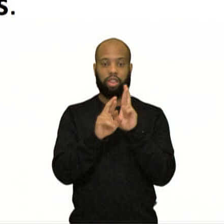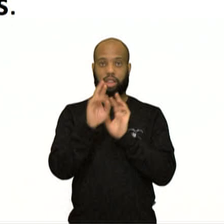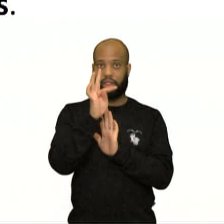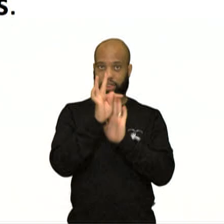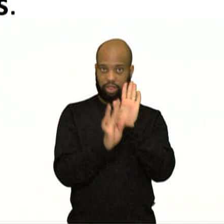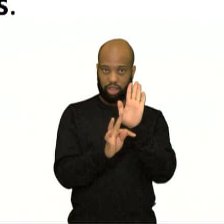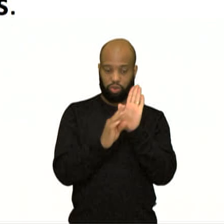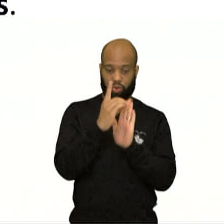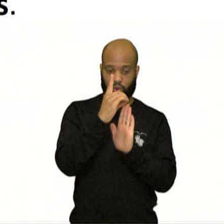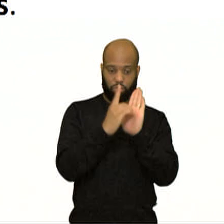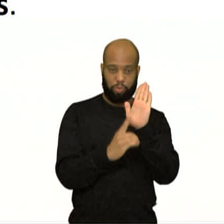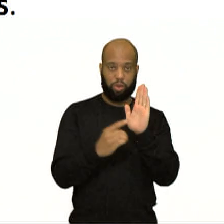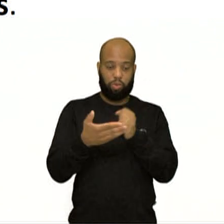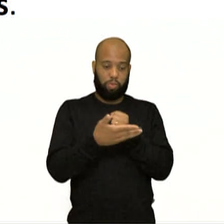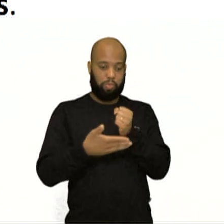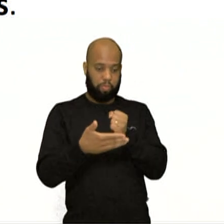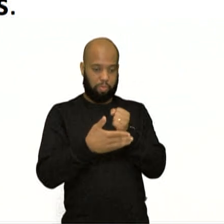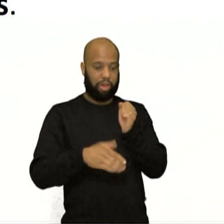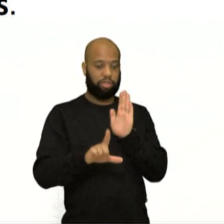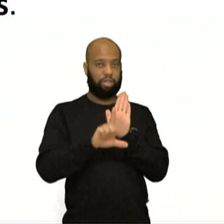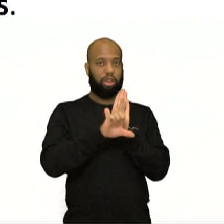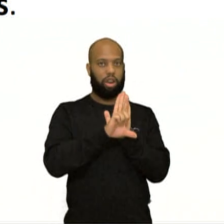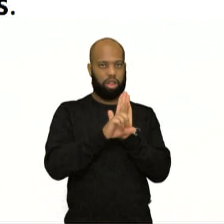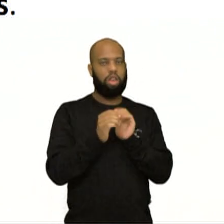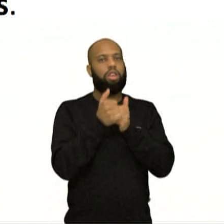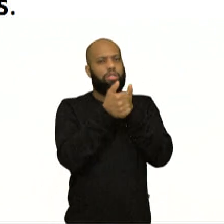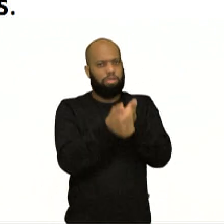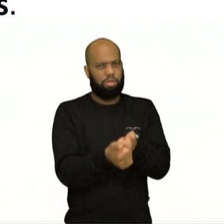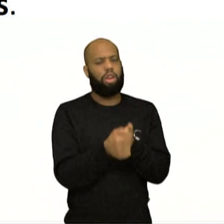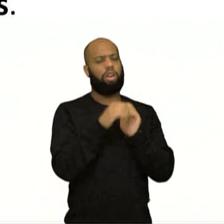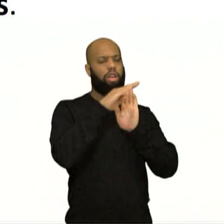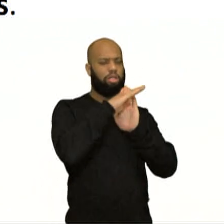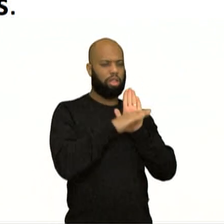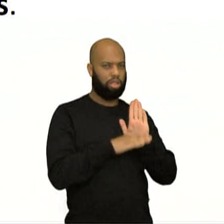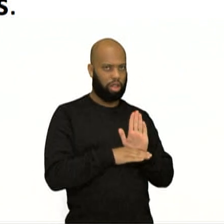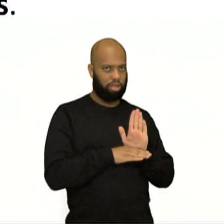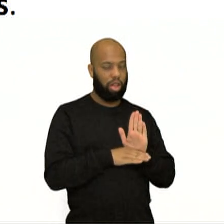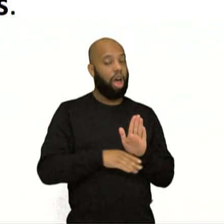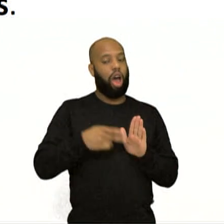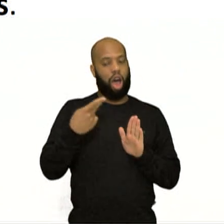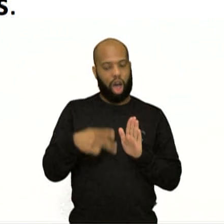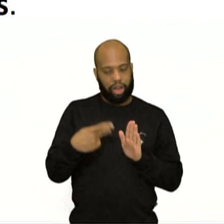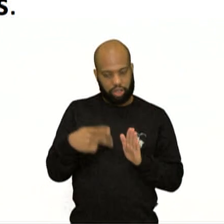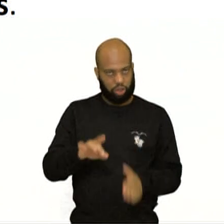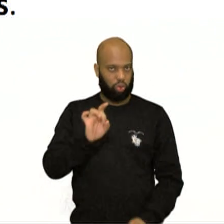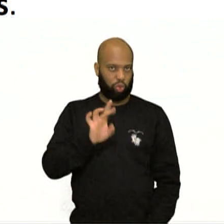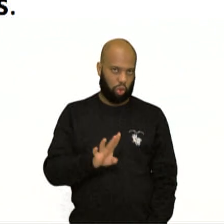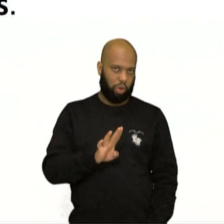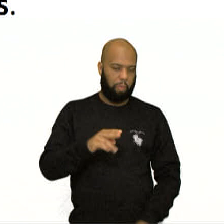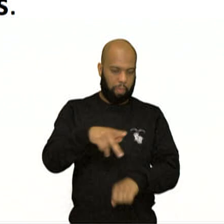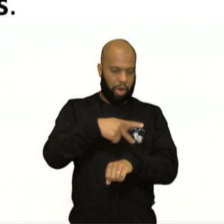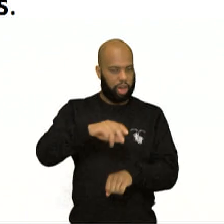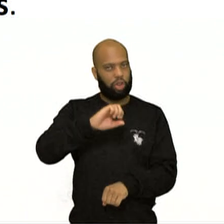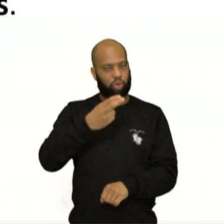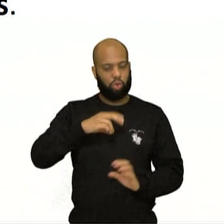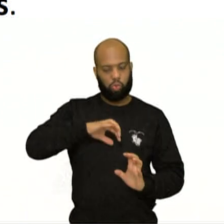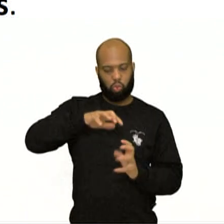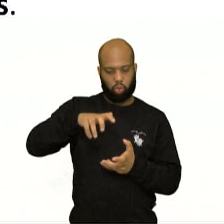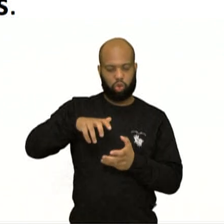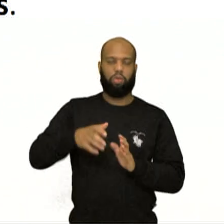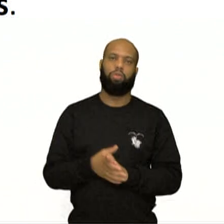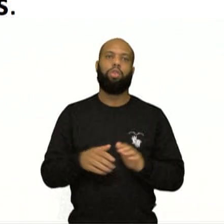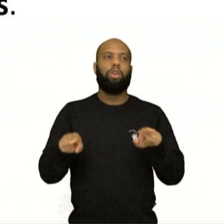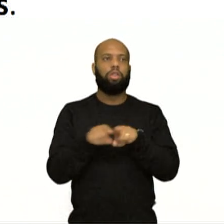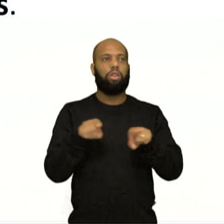legais normativos de importância universal, nacional ou local a seus contextos de produção. Além disso,